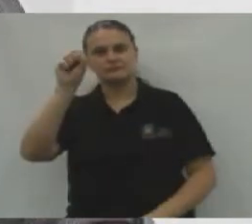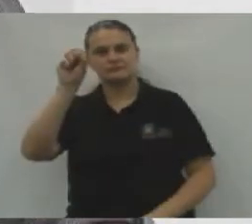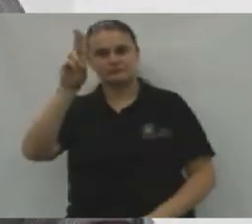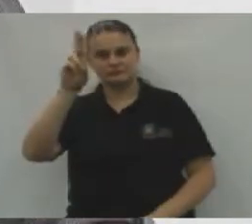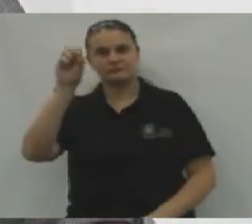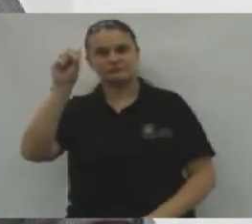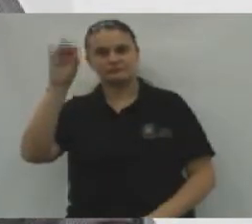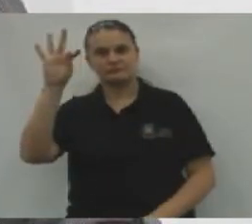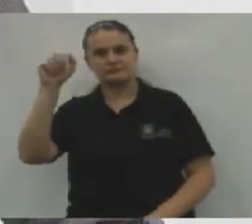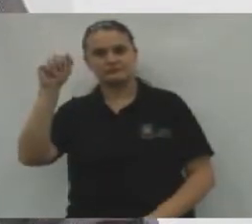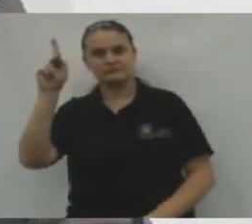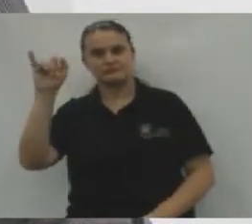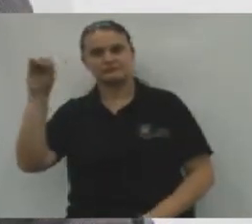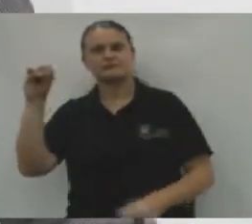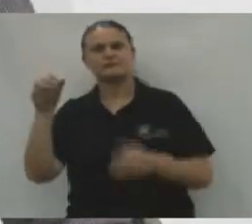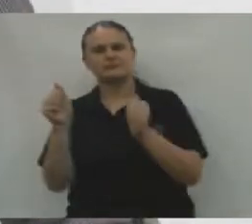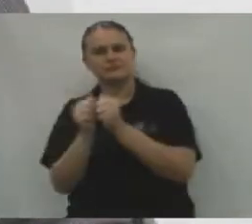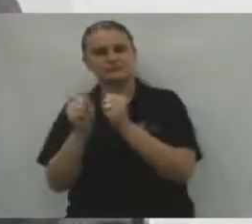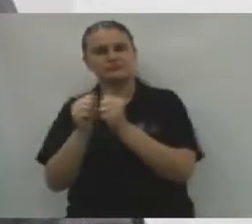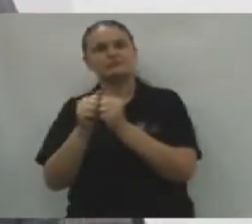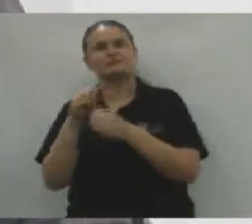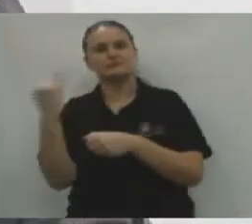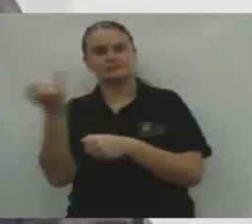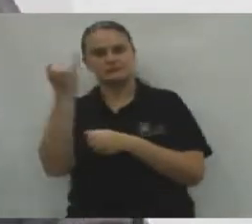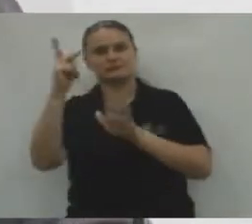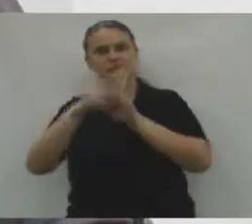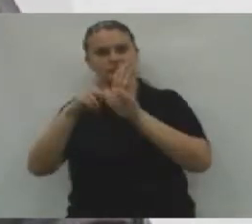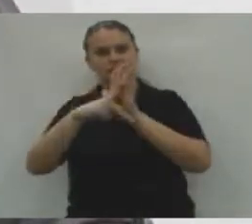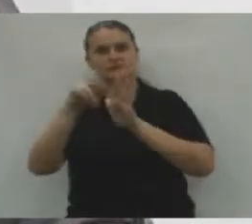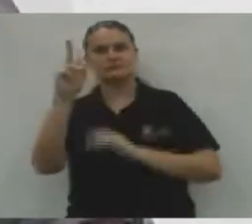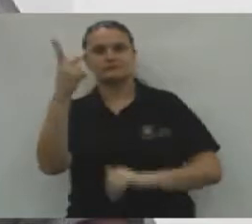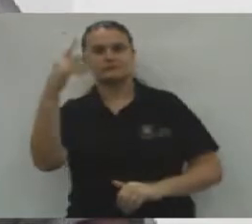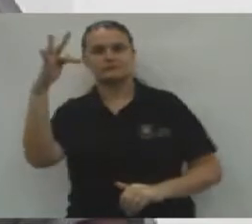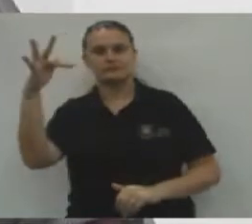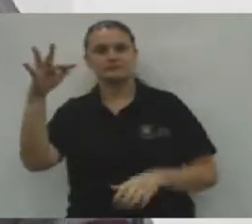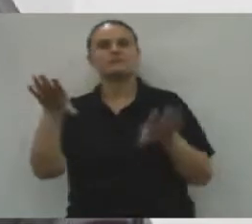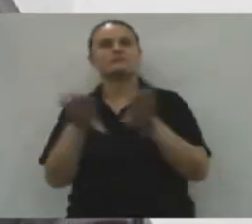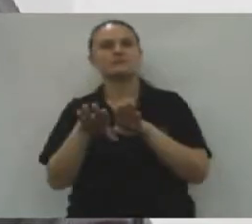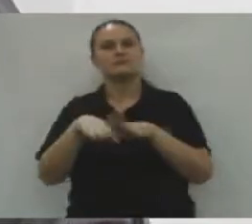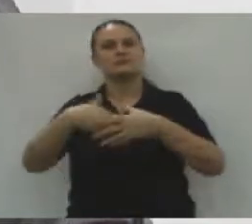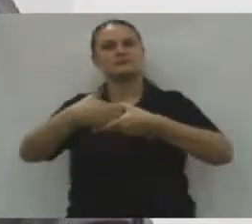uma parte bem considerável nesse projeto HF. E cumprimentar